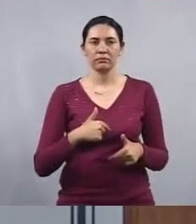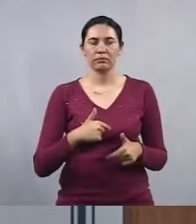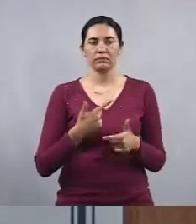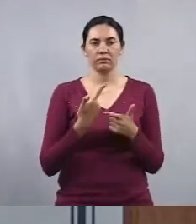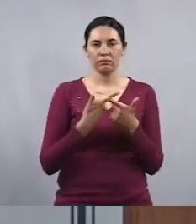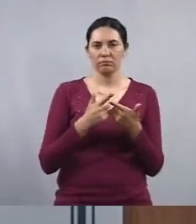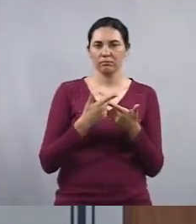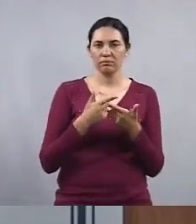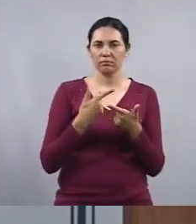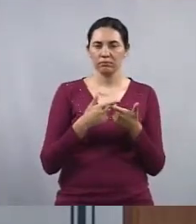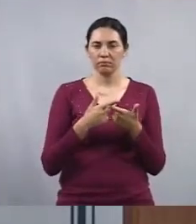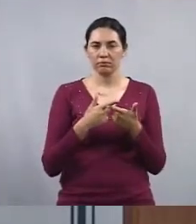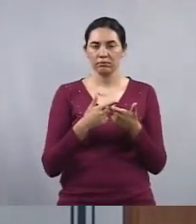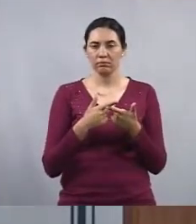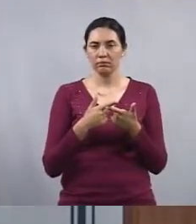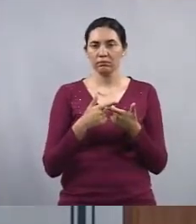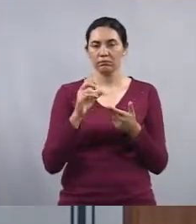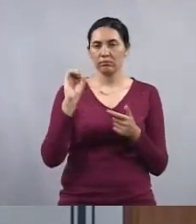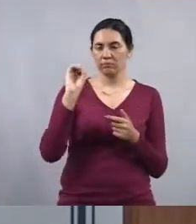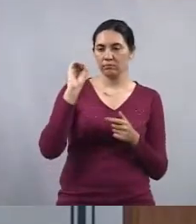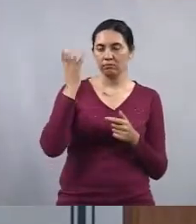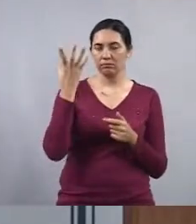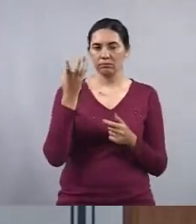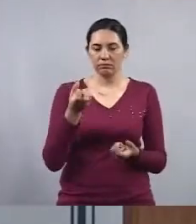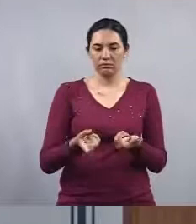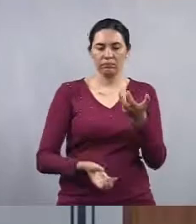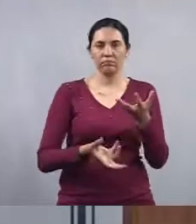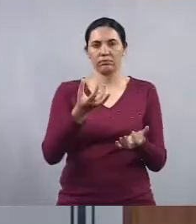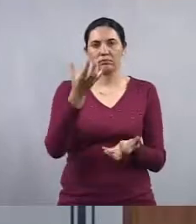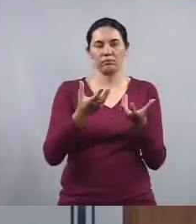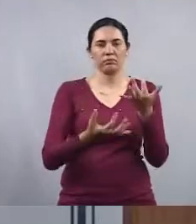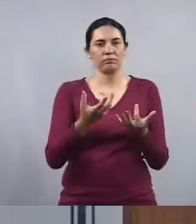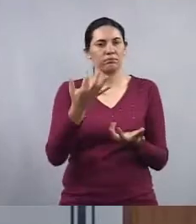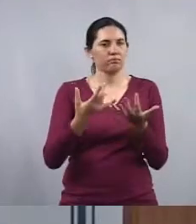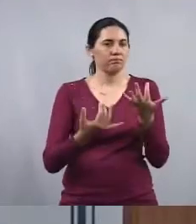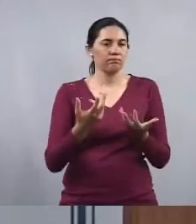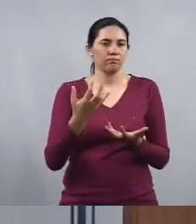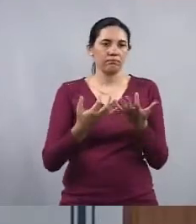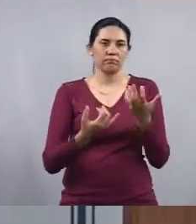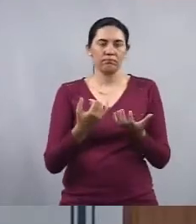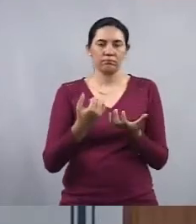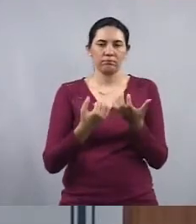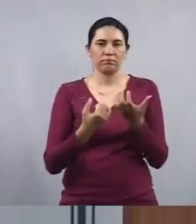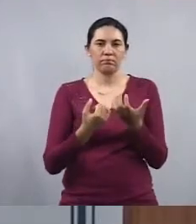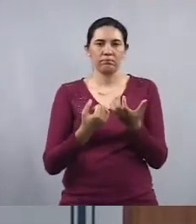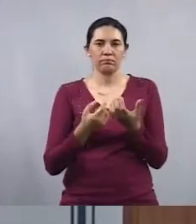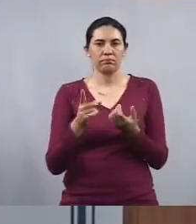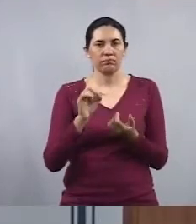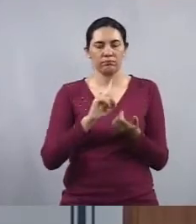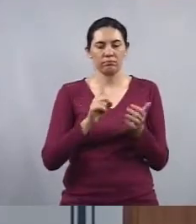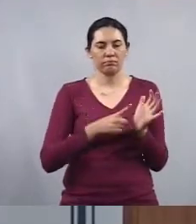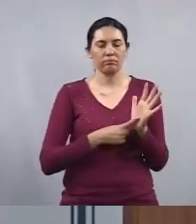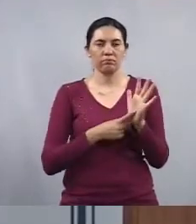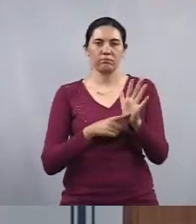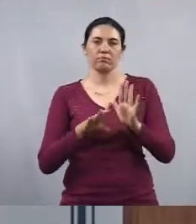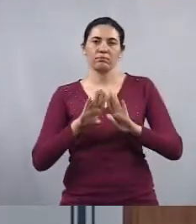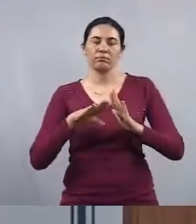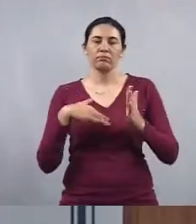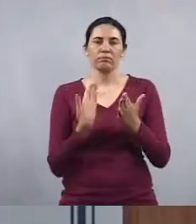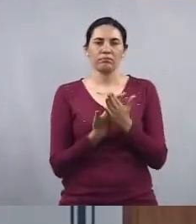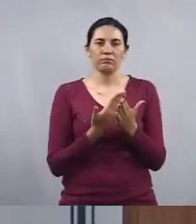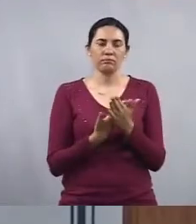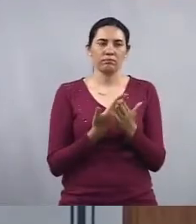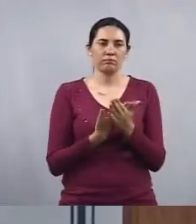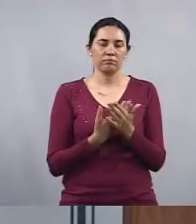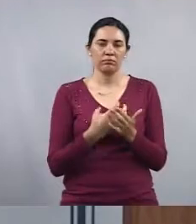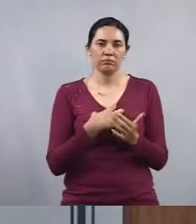como incêndio, que não foram identificados nessas escolas, conforme apresentou